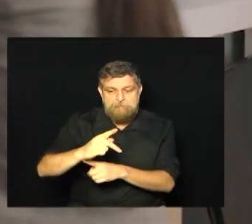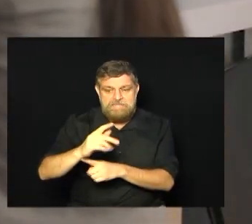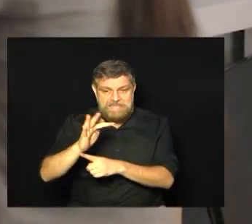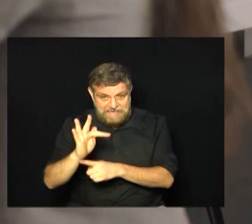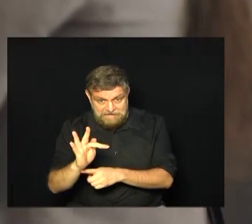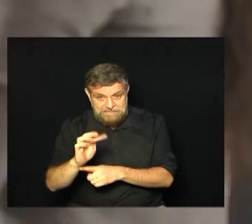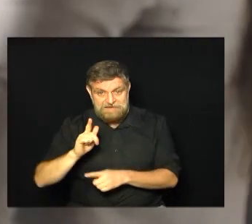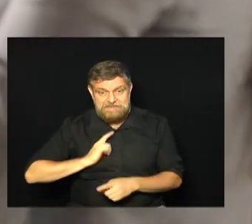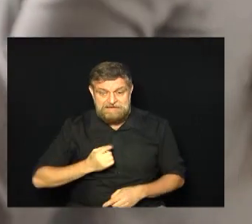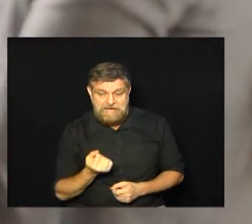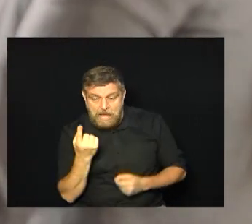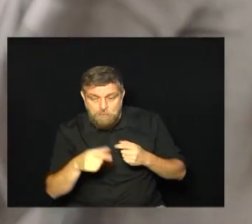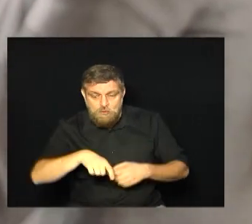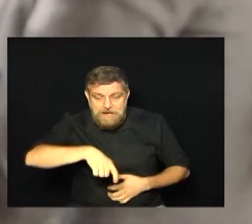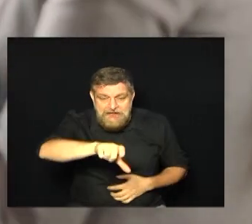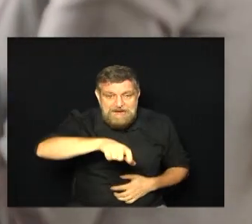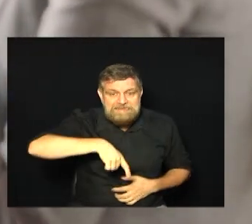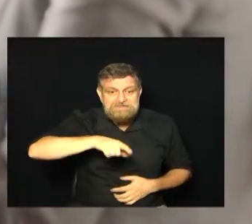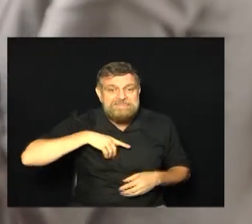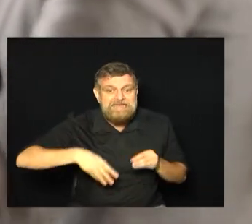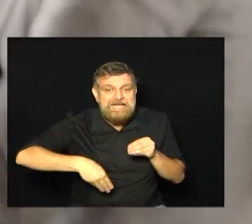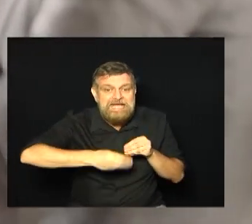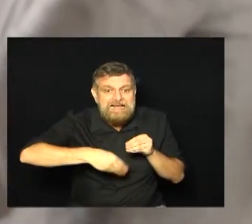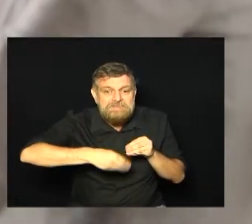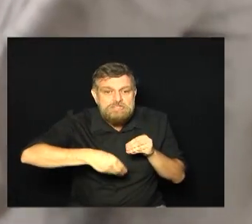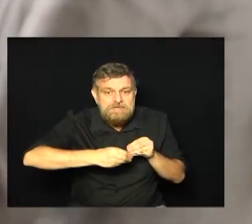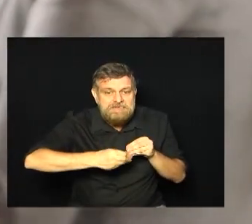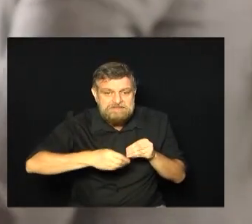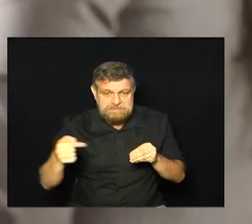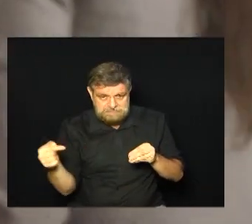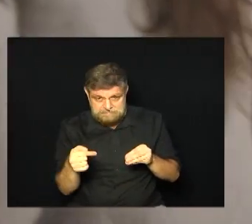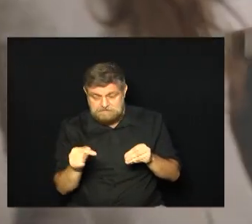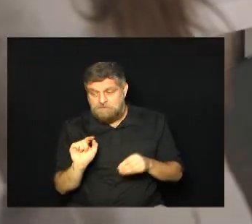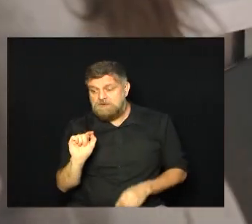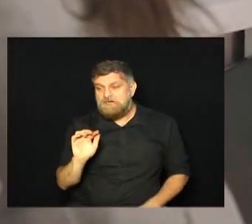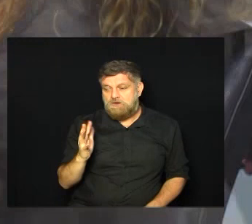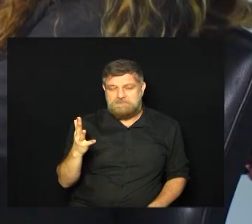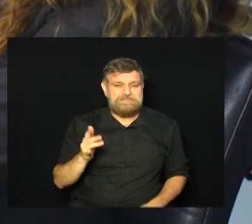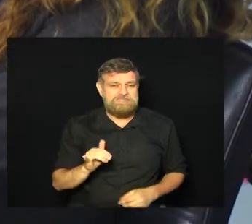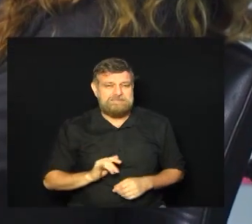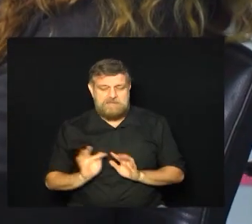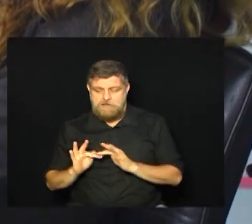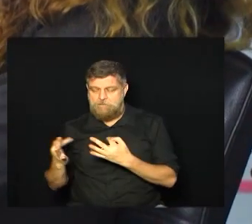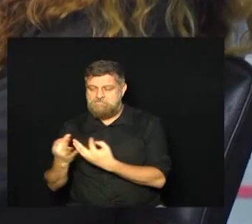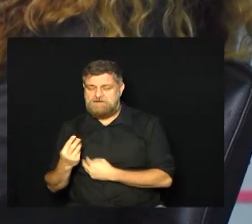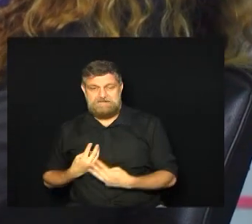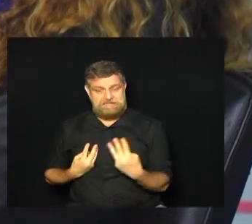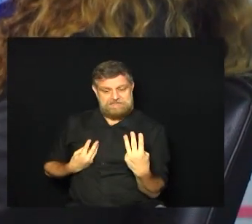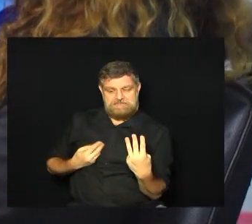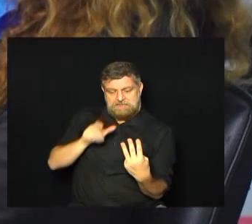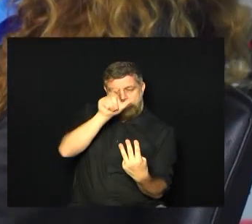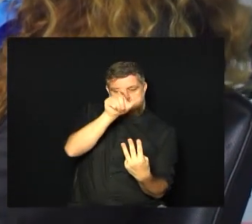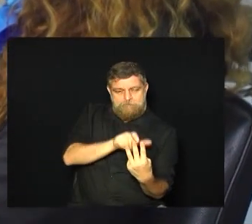cartões, por exemplo, que tem adicionais. Então esses adicionais, então vamos supor que tem uma família, tem 3 pessoas na